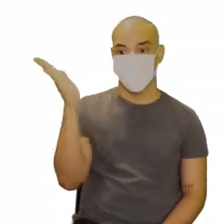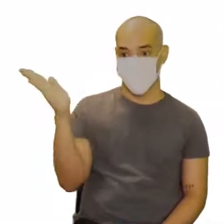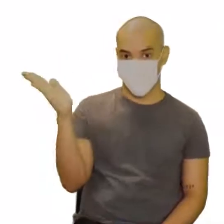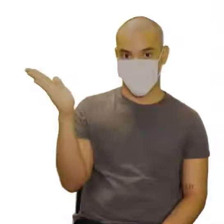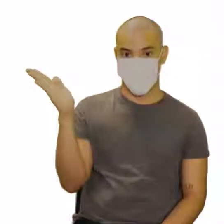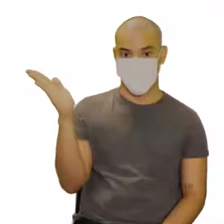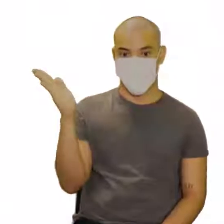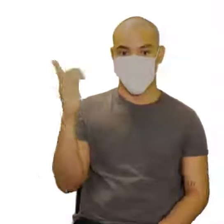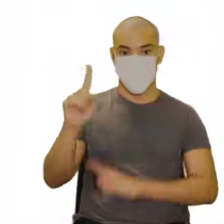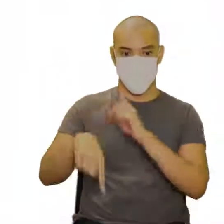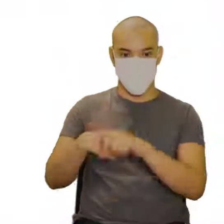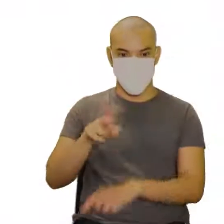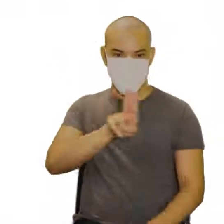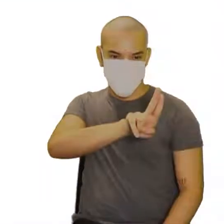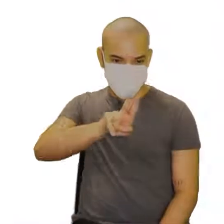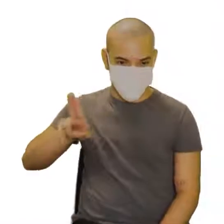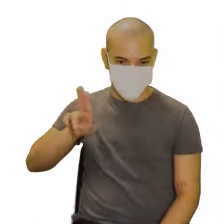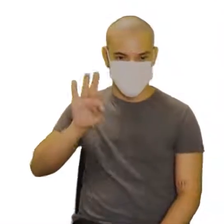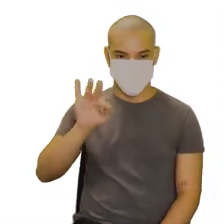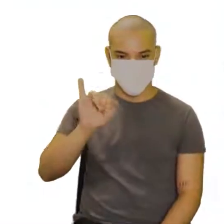desse belo nome aqui, ó,